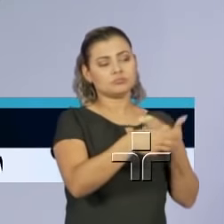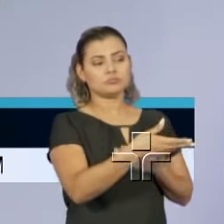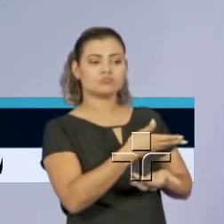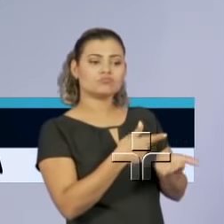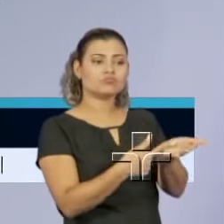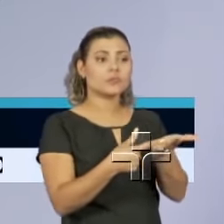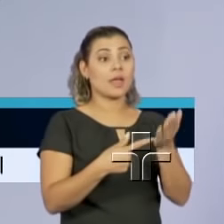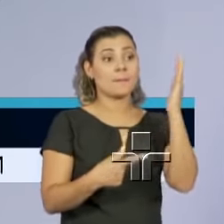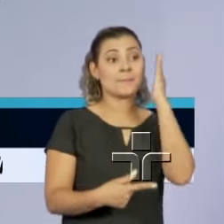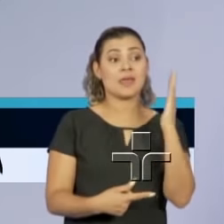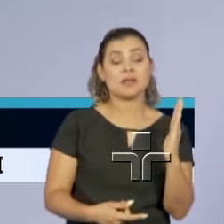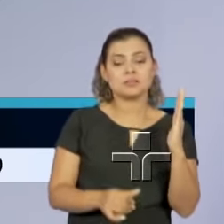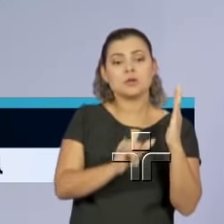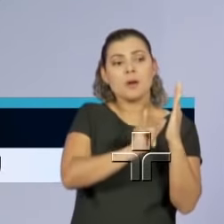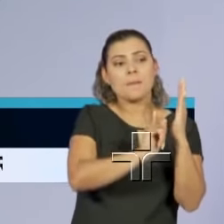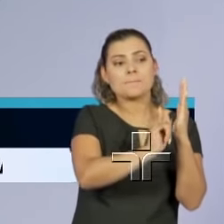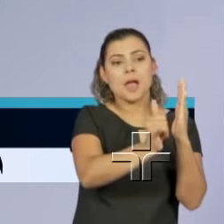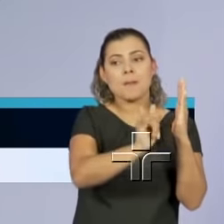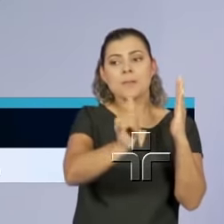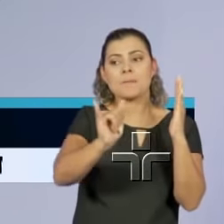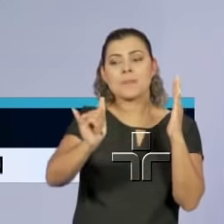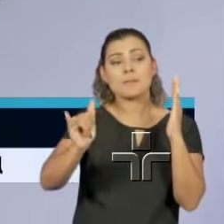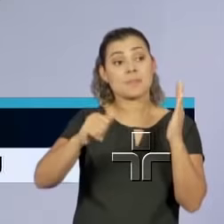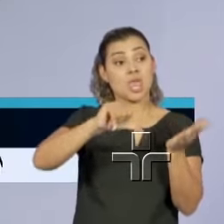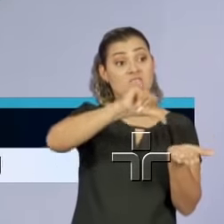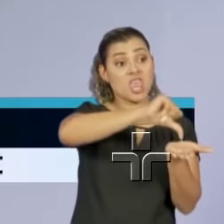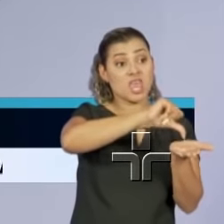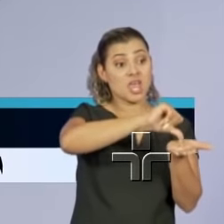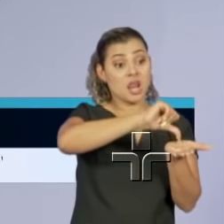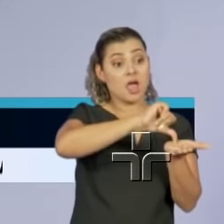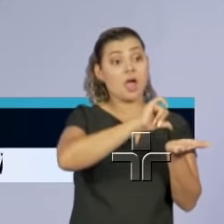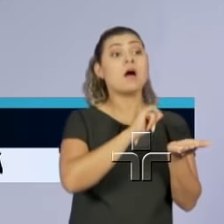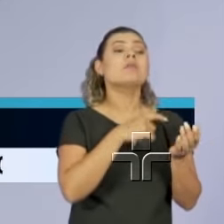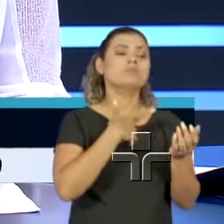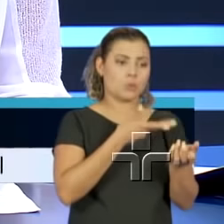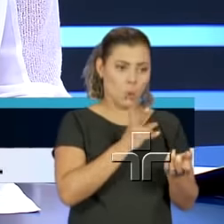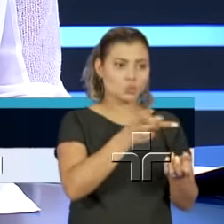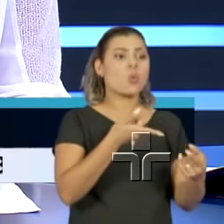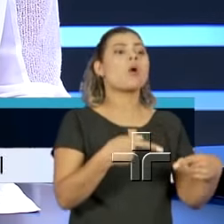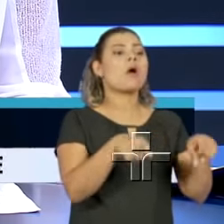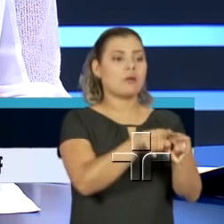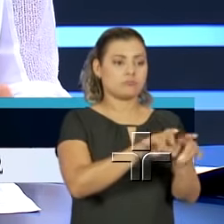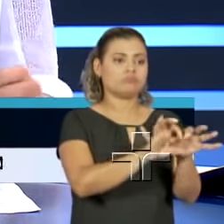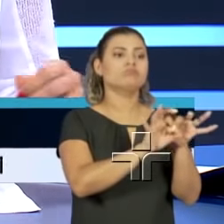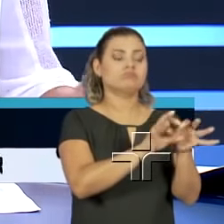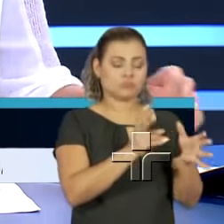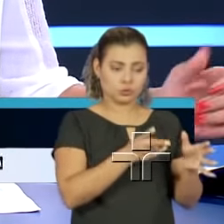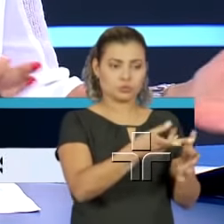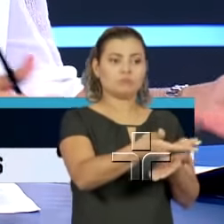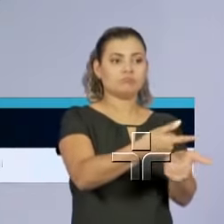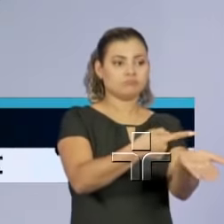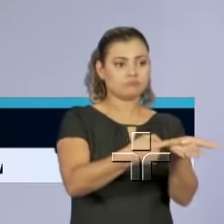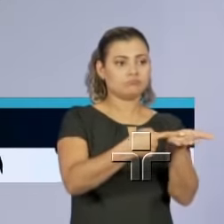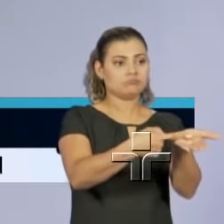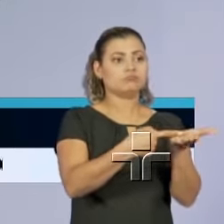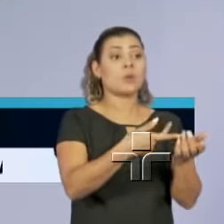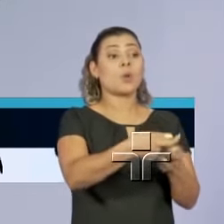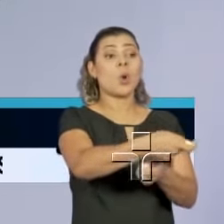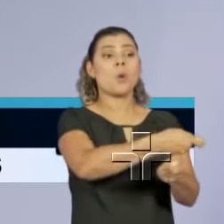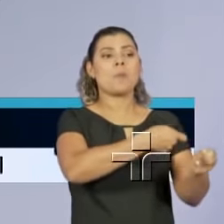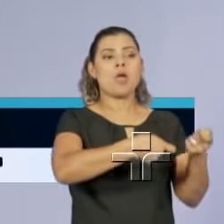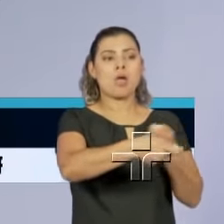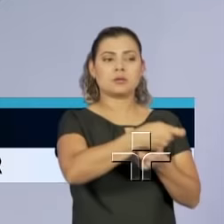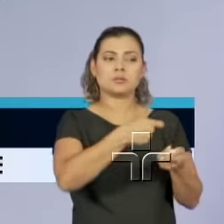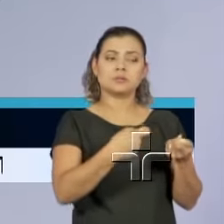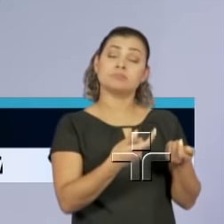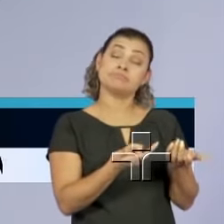Brasil aparentemente mandou mensagens ao Irã que quer manter um relacionamento mais pragmático. Até porque o comércio também não seja... Tem uma